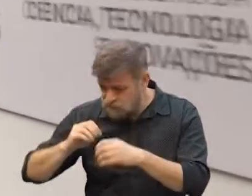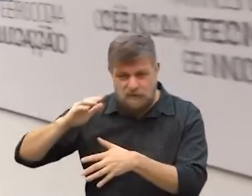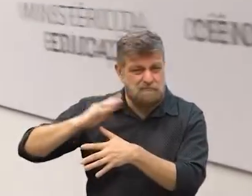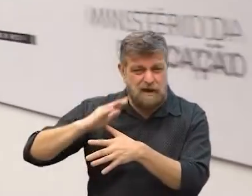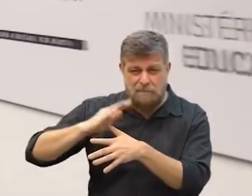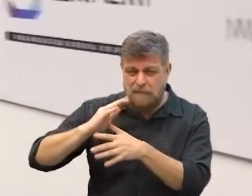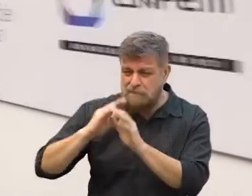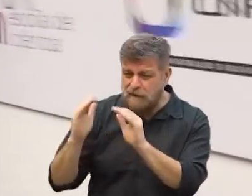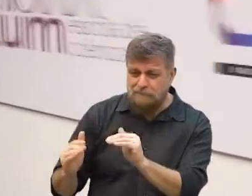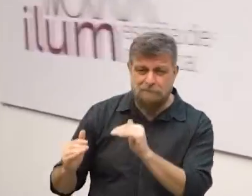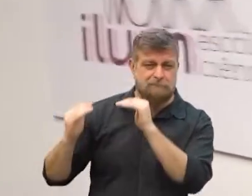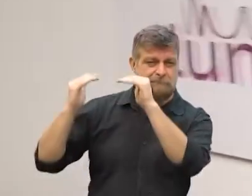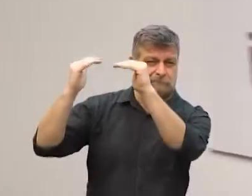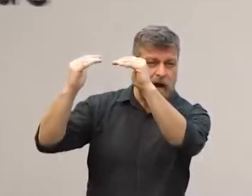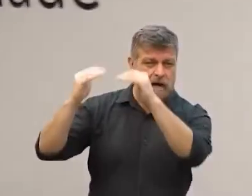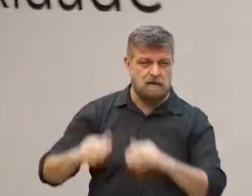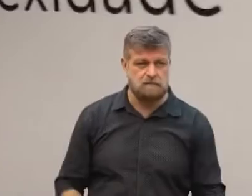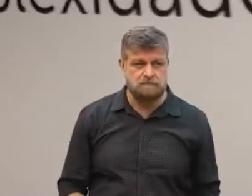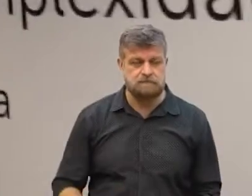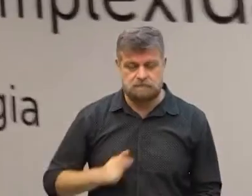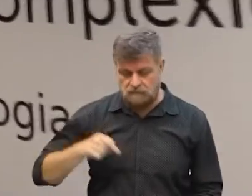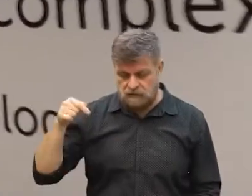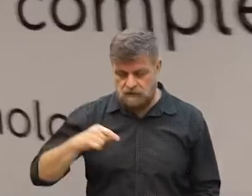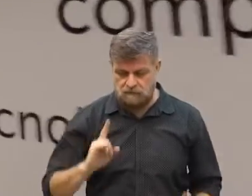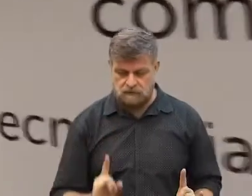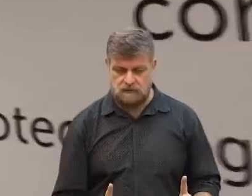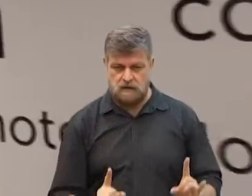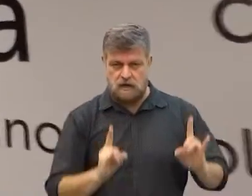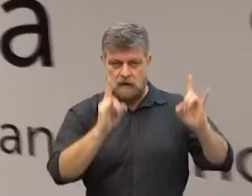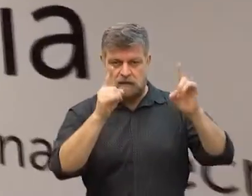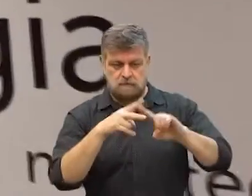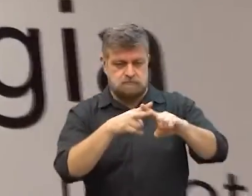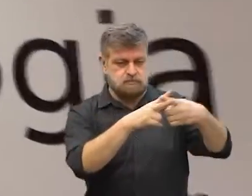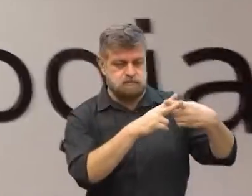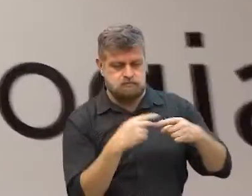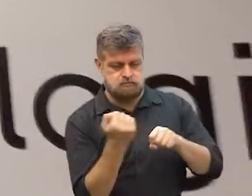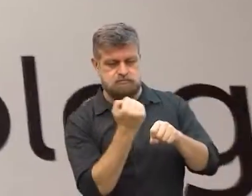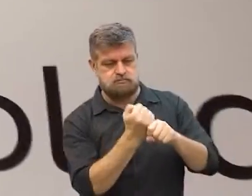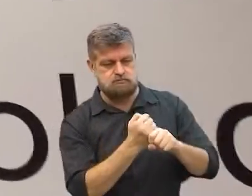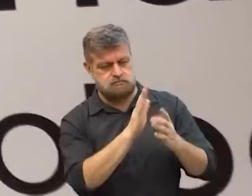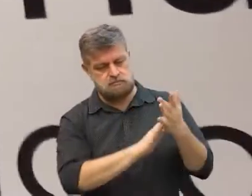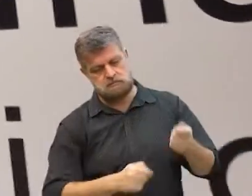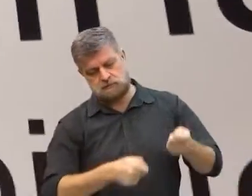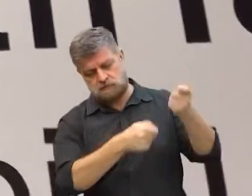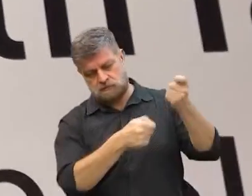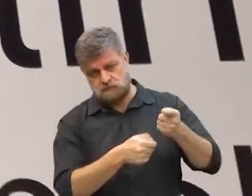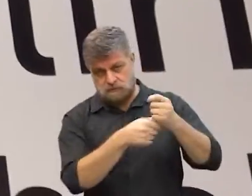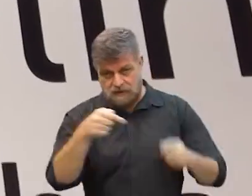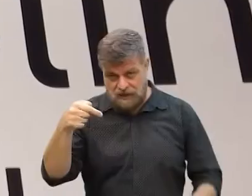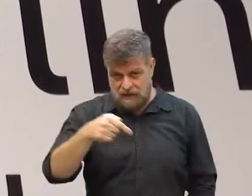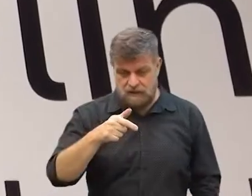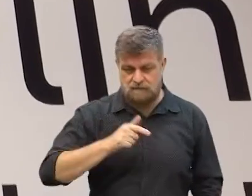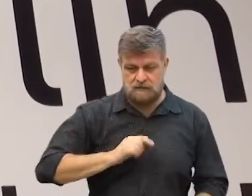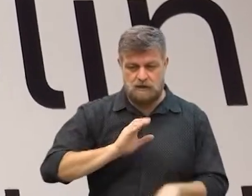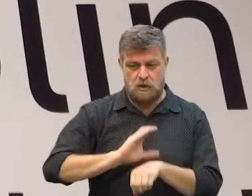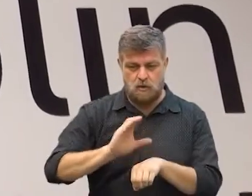geração. E aqui ficou esse prédio que foi totalmente restaurado para abrigar a ILO. Eu estou